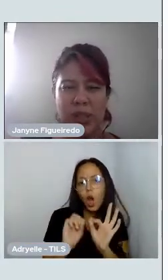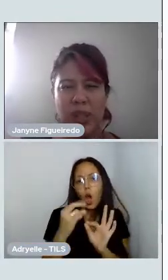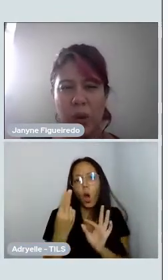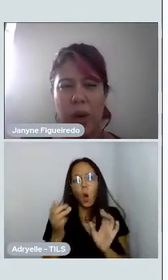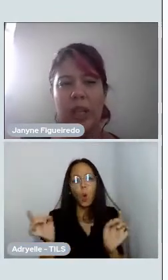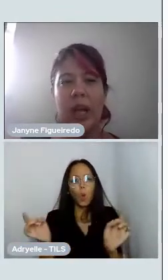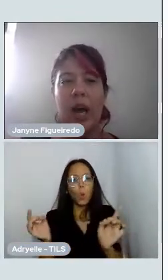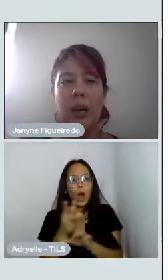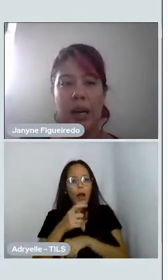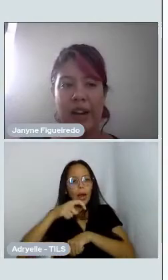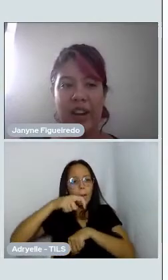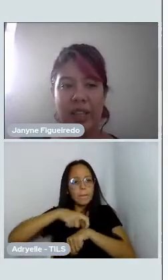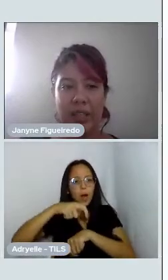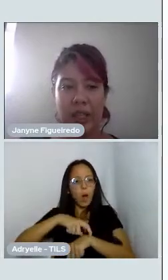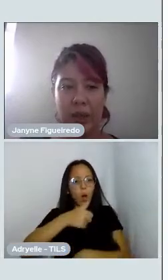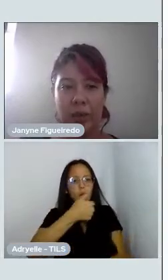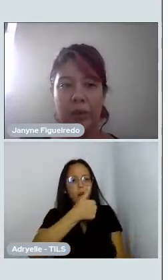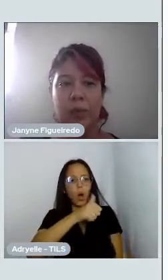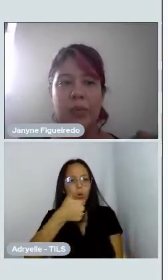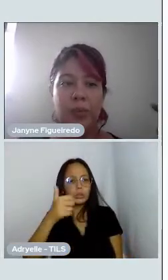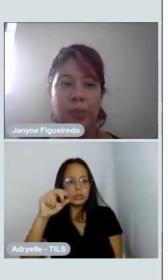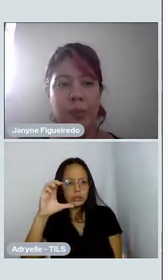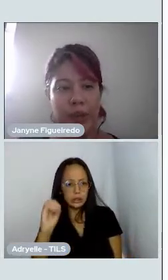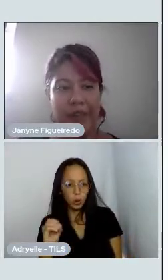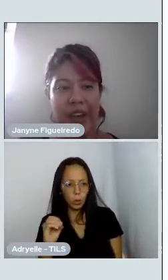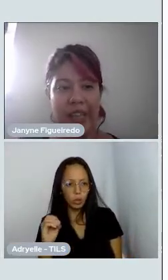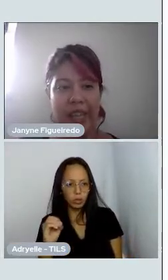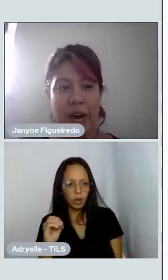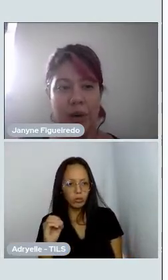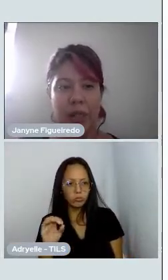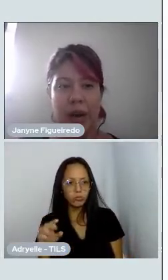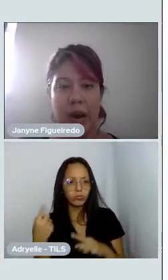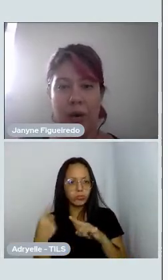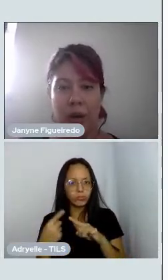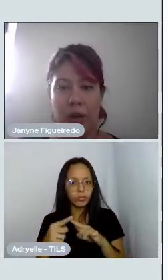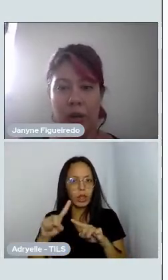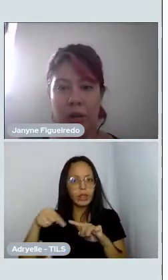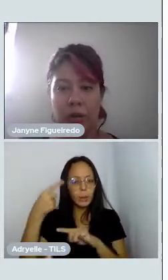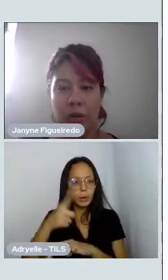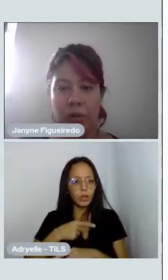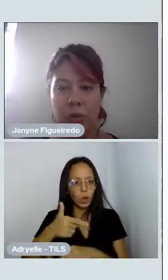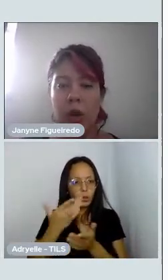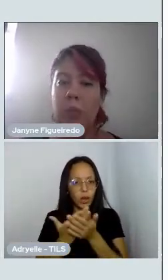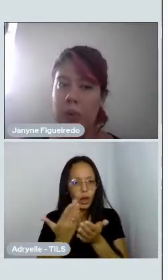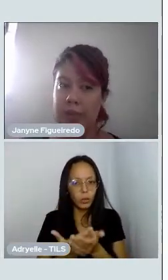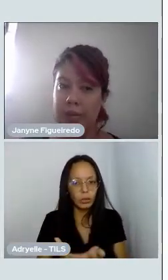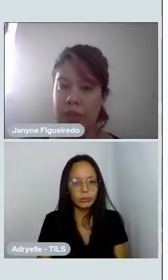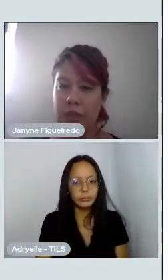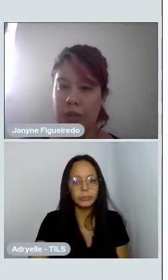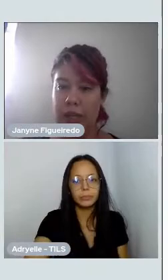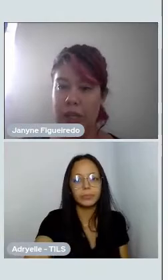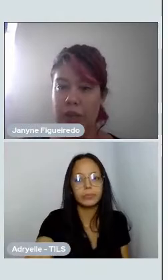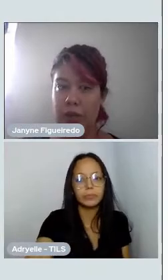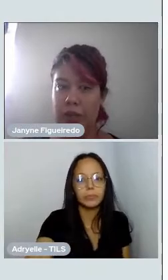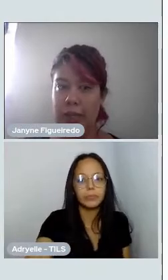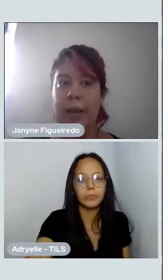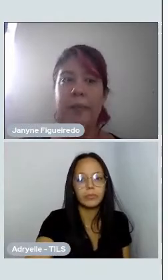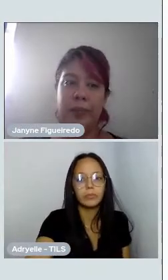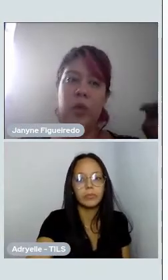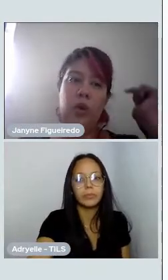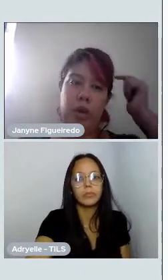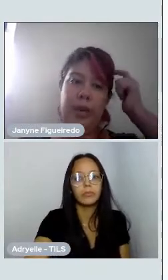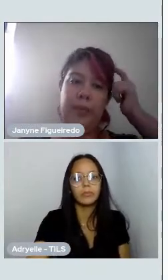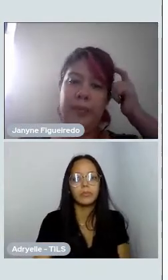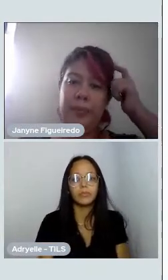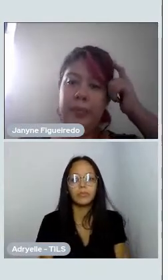de 11h50 cravadinho, que vai entrar outra aula? Pode ser até as 12,